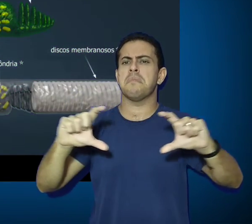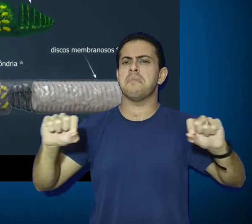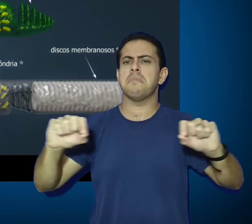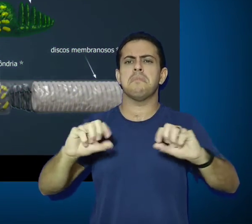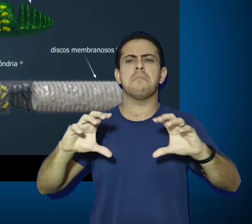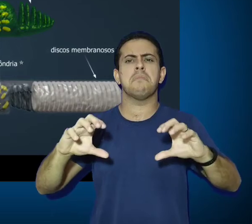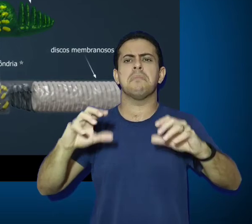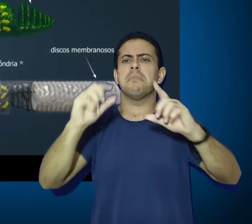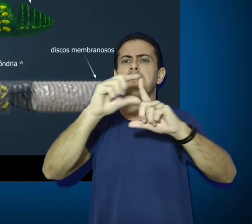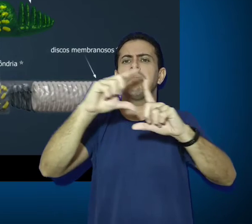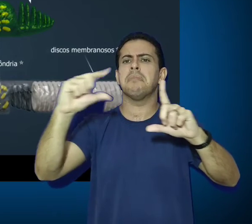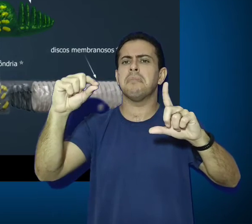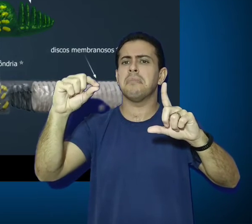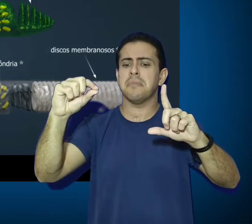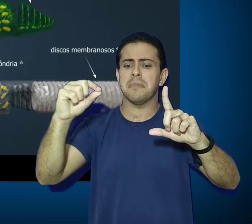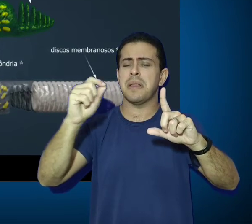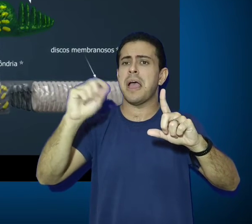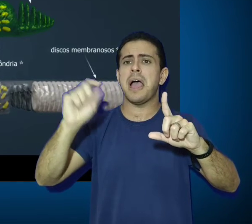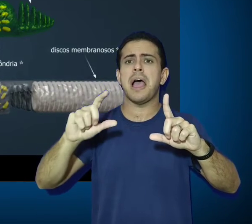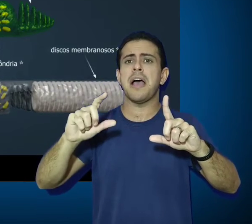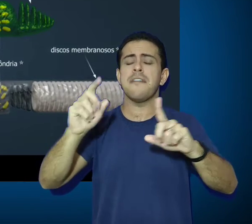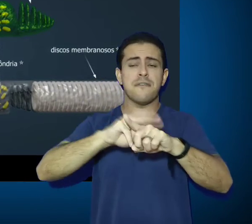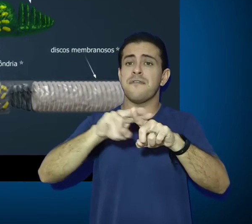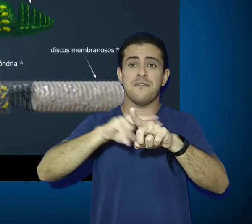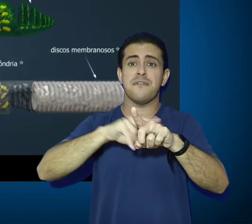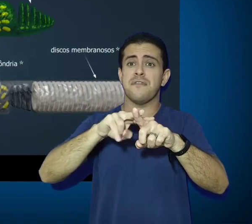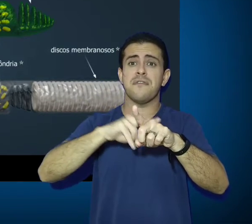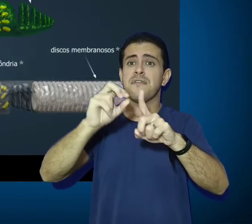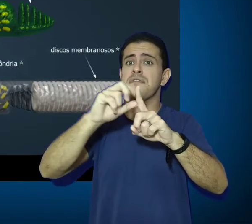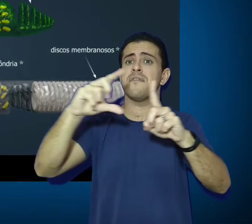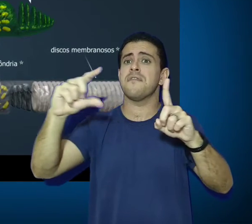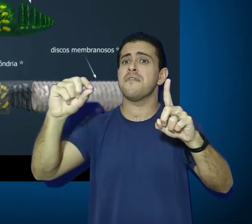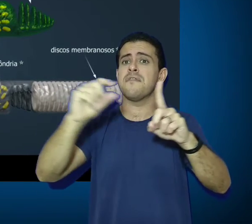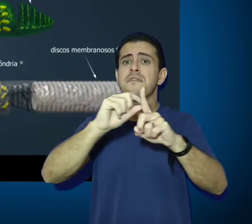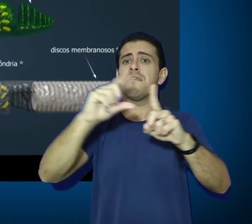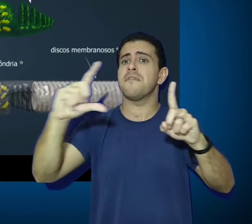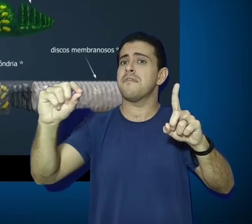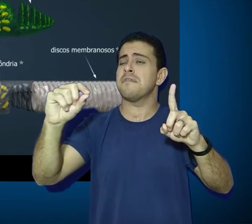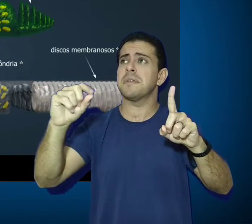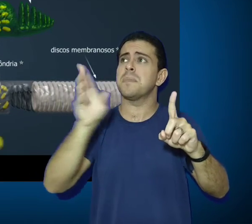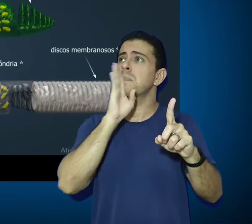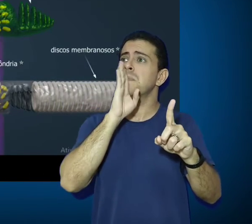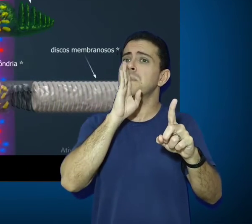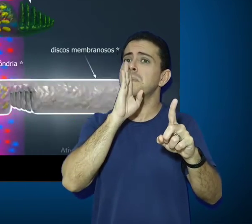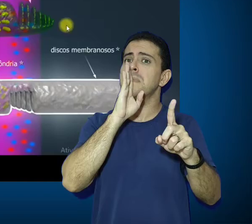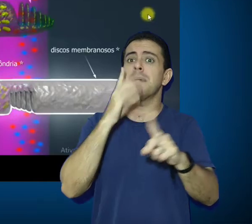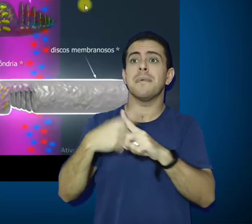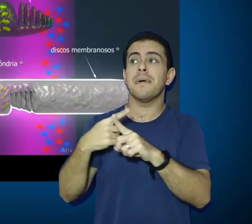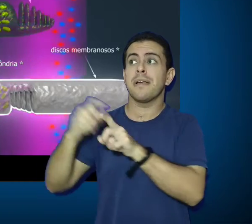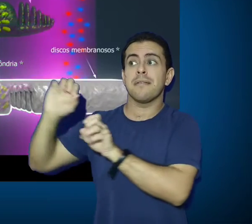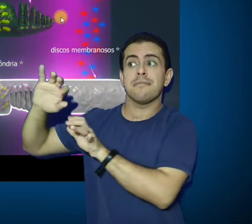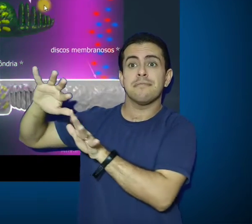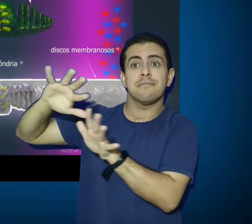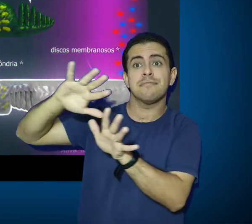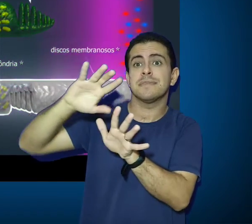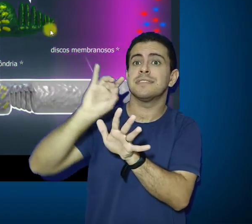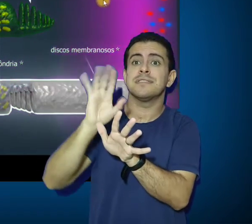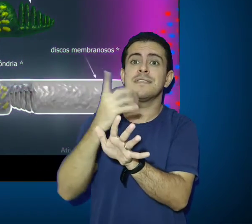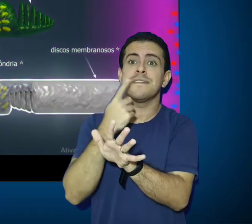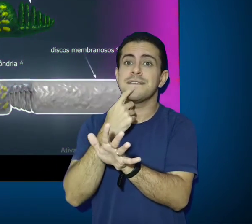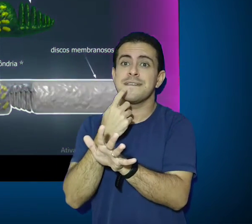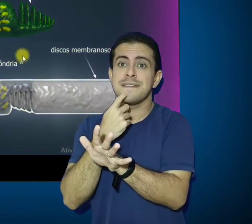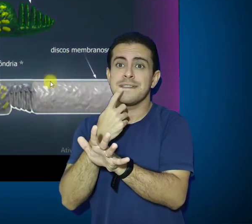Mas observe que a célula vermelha e azul as cores são vermelho e azul da luz. Então a célula verde ela não